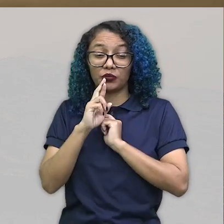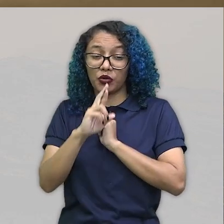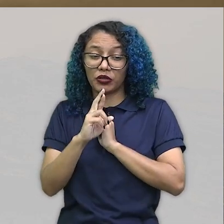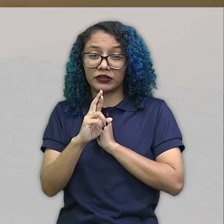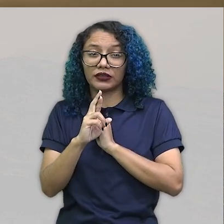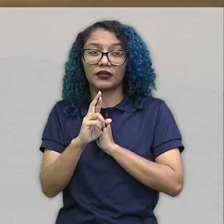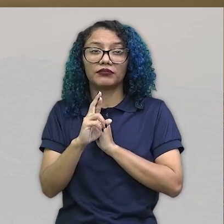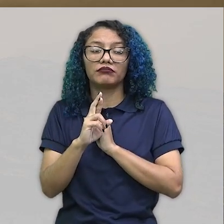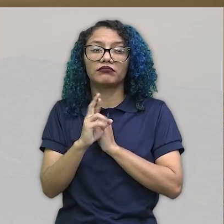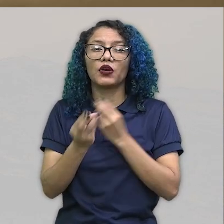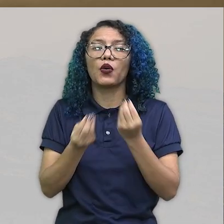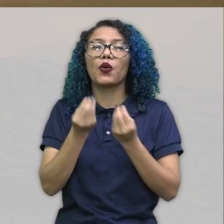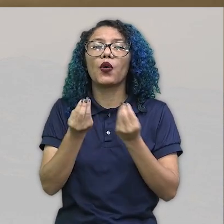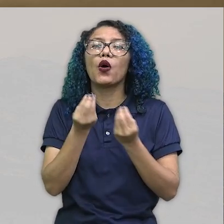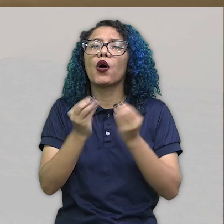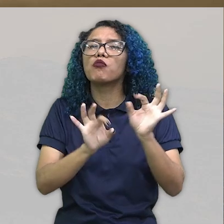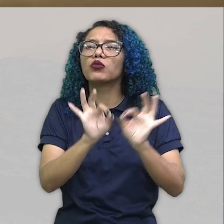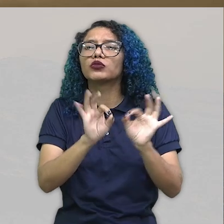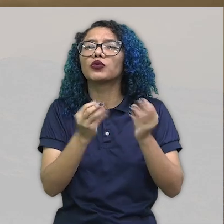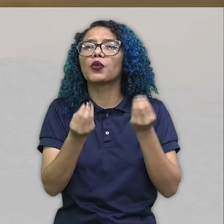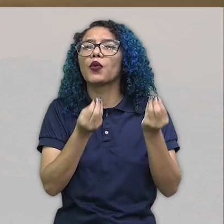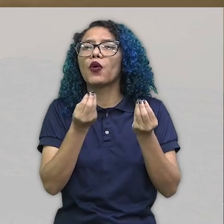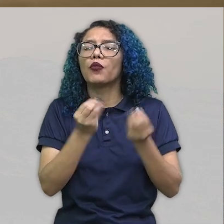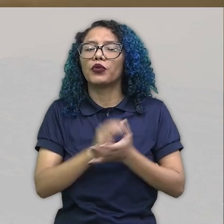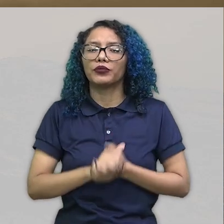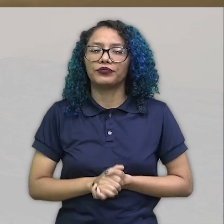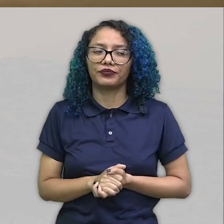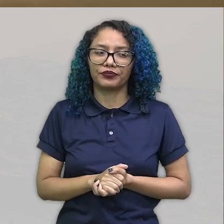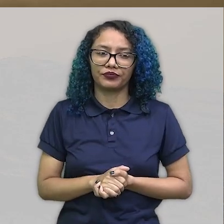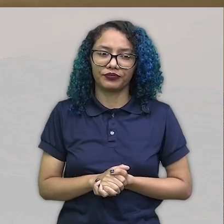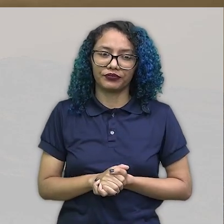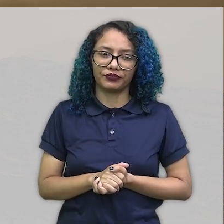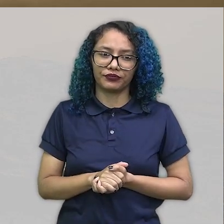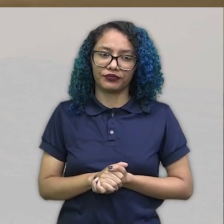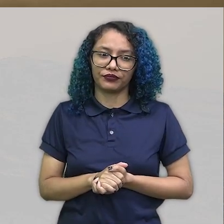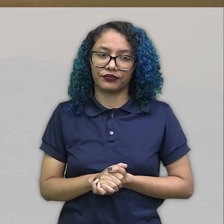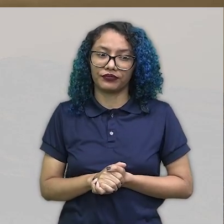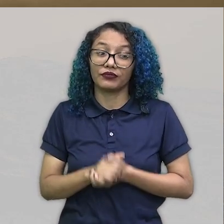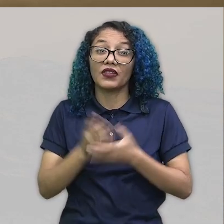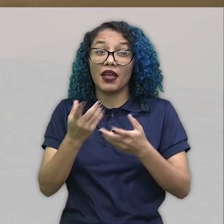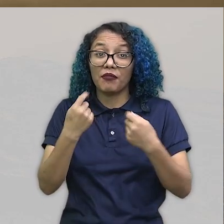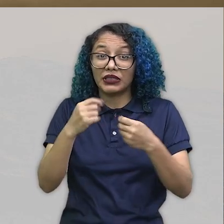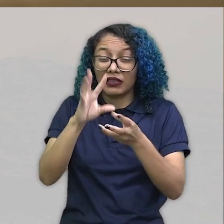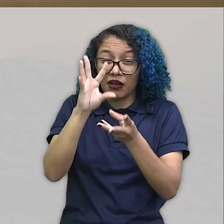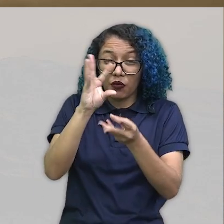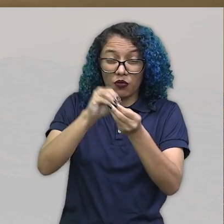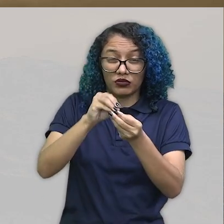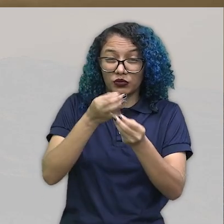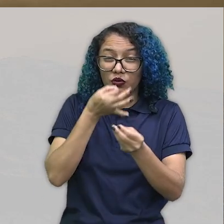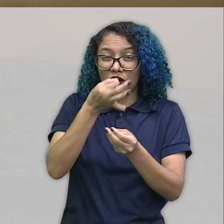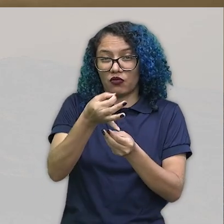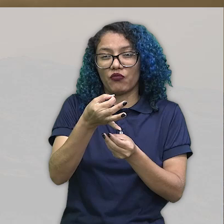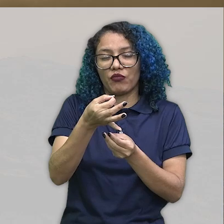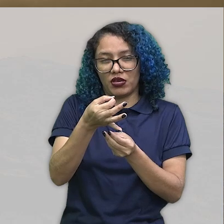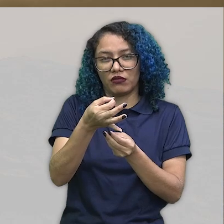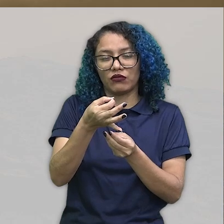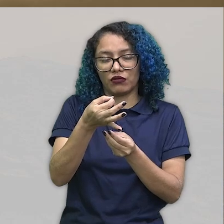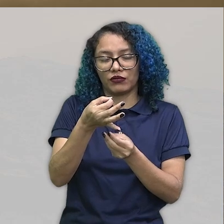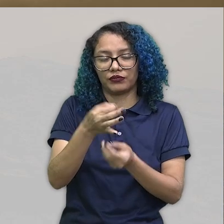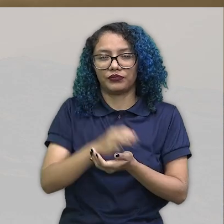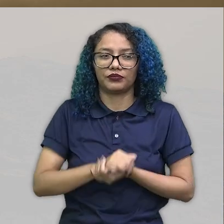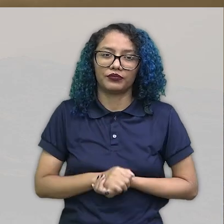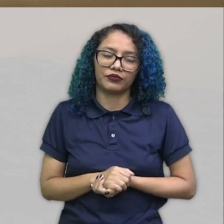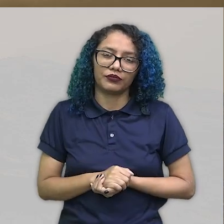eles são formulados a priori através do quê? Da conclusão de um argumento, né? Eu crio